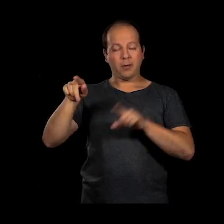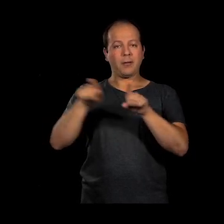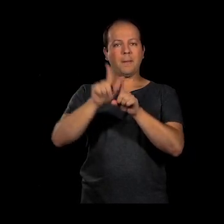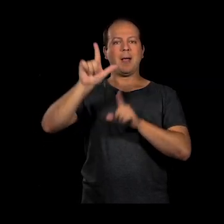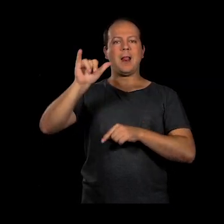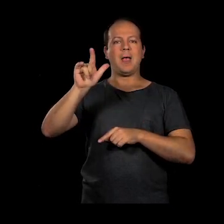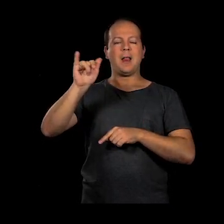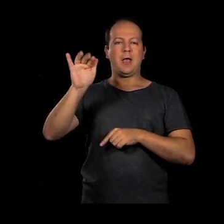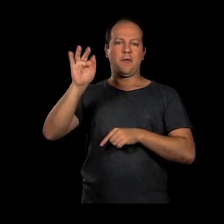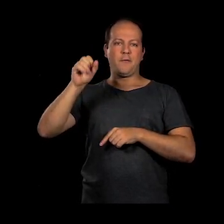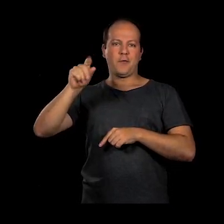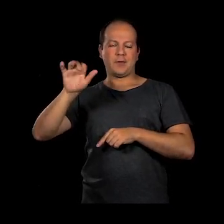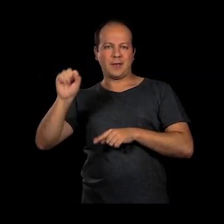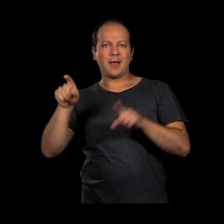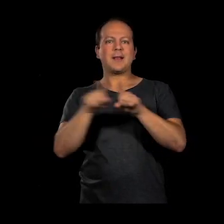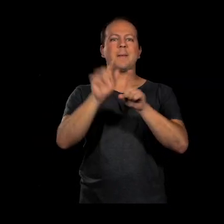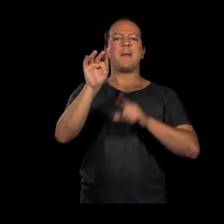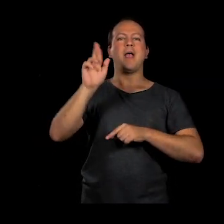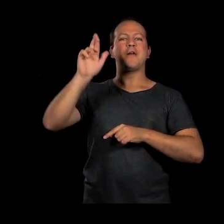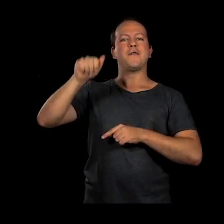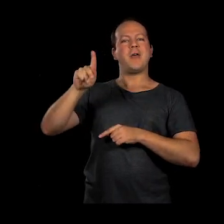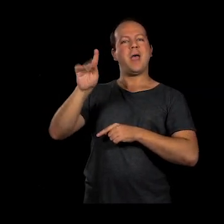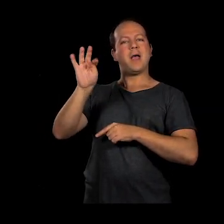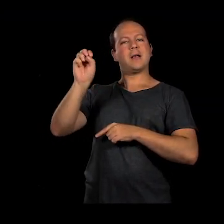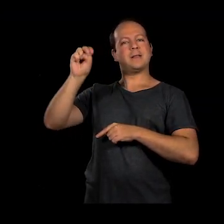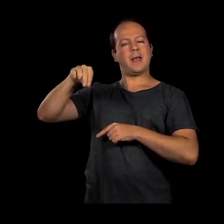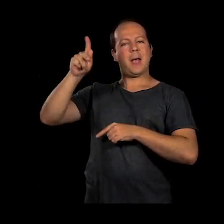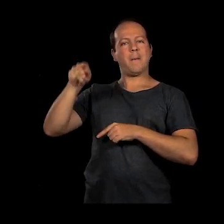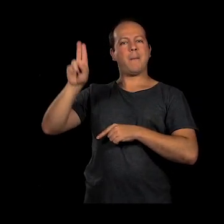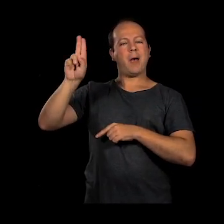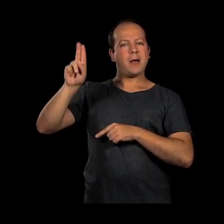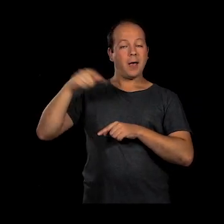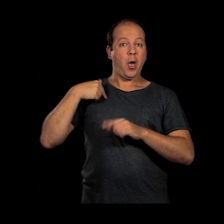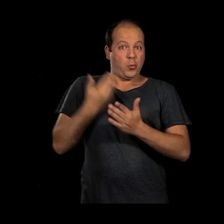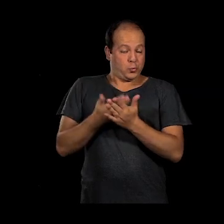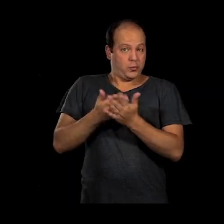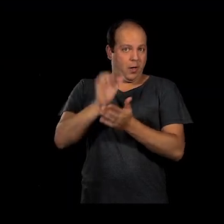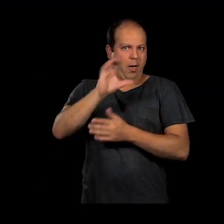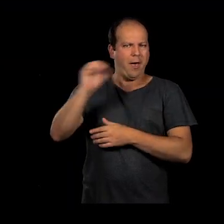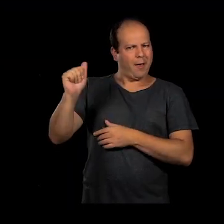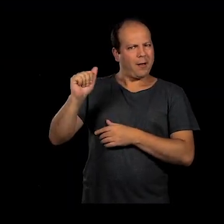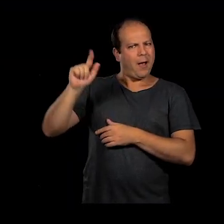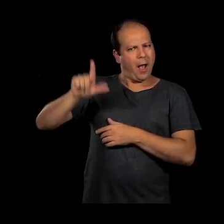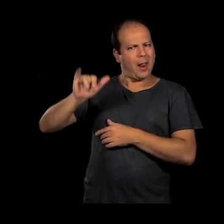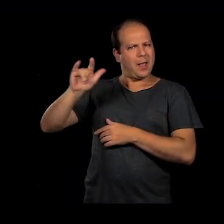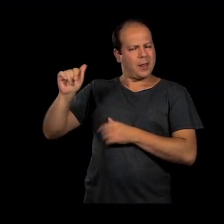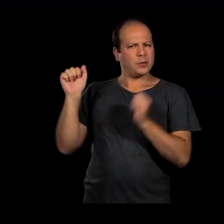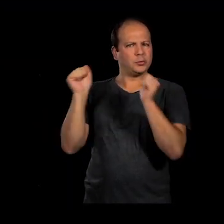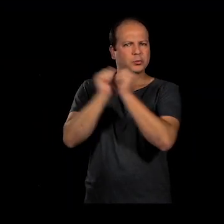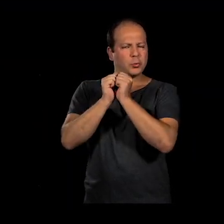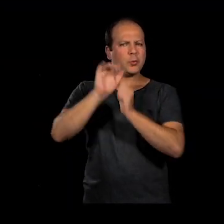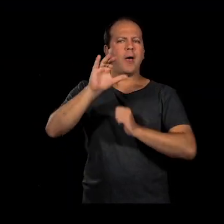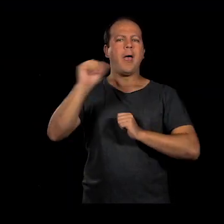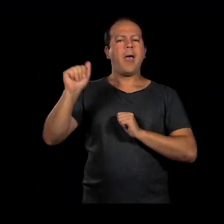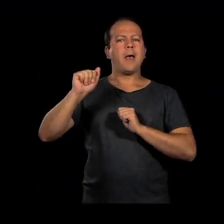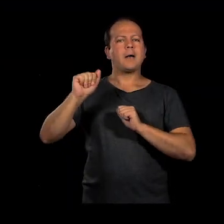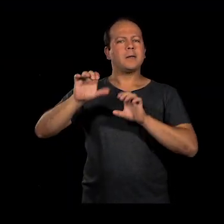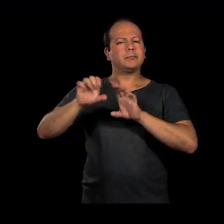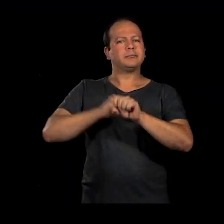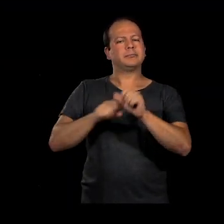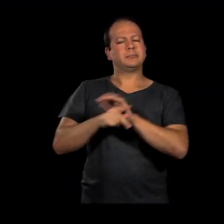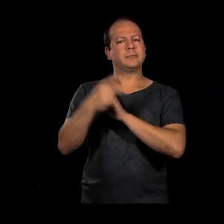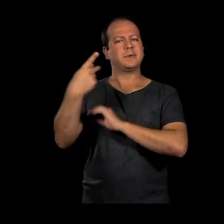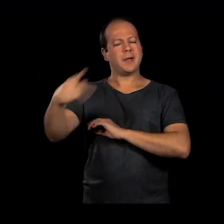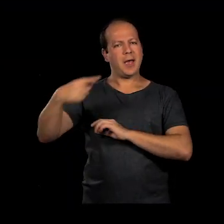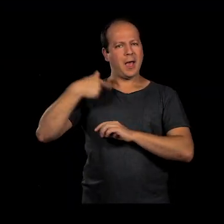Frankenstein Punk. Eu fiz ECA e eles tinham feito, a Lili Fonseca fez, eu acho que ECA também. Eu sei que o filme foi rodado ali, Frankenstein